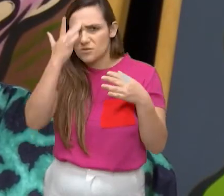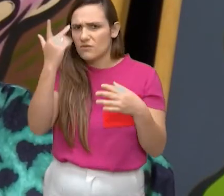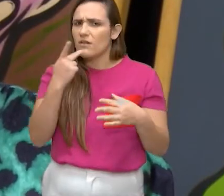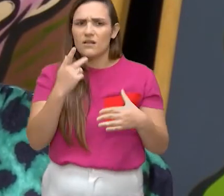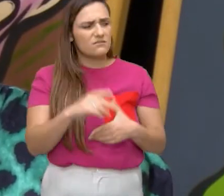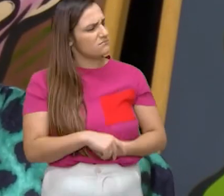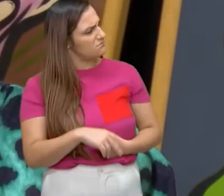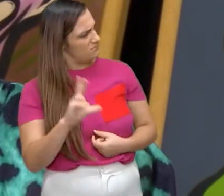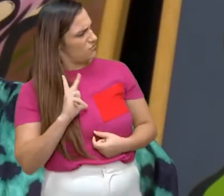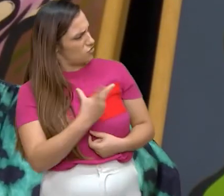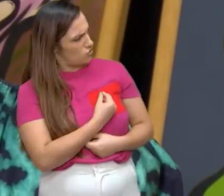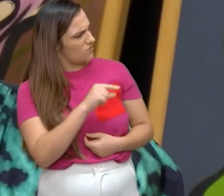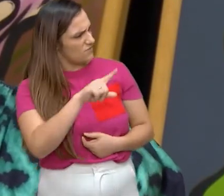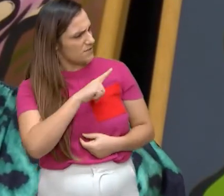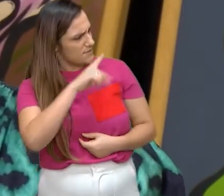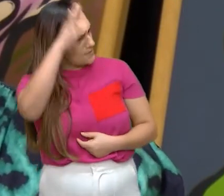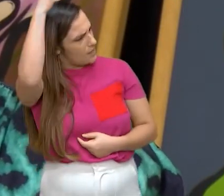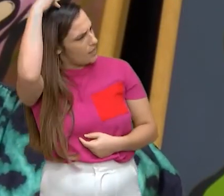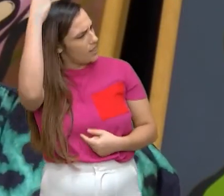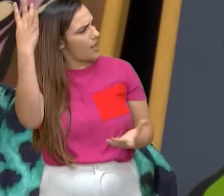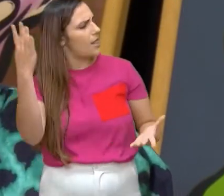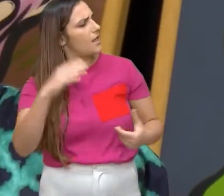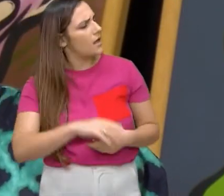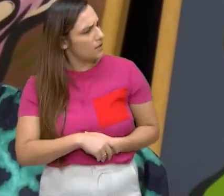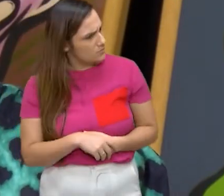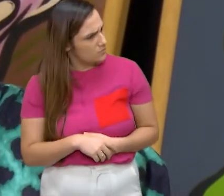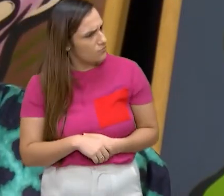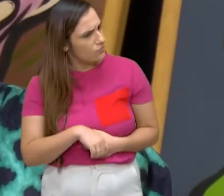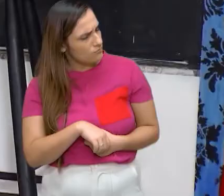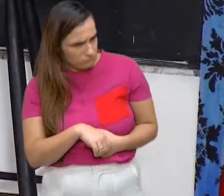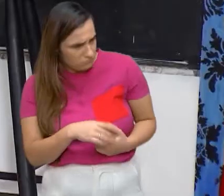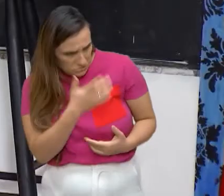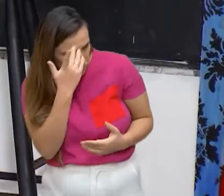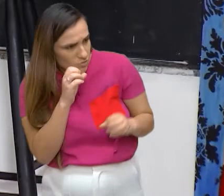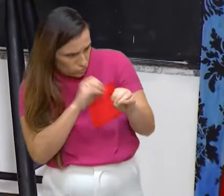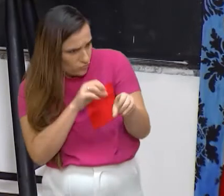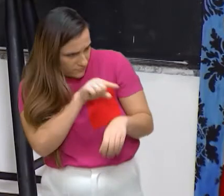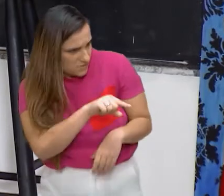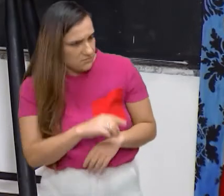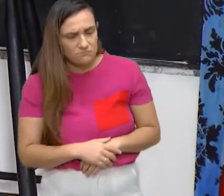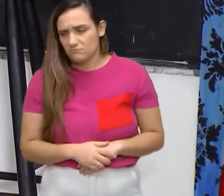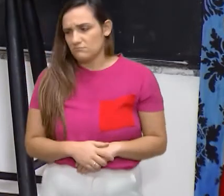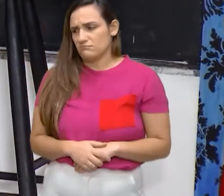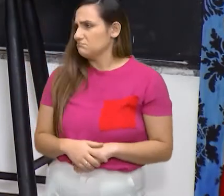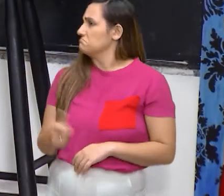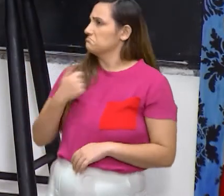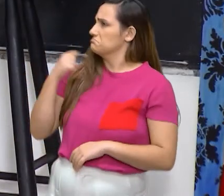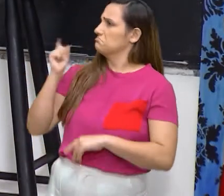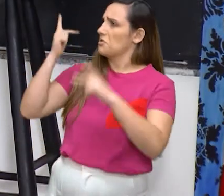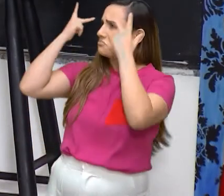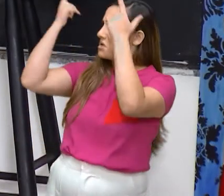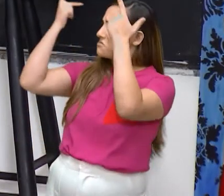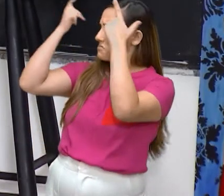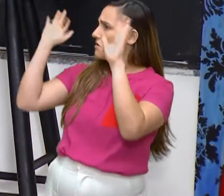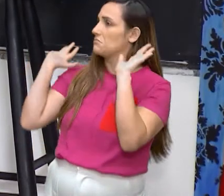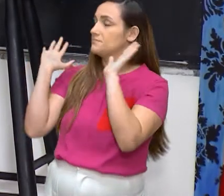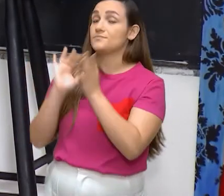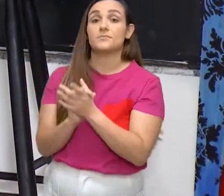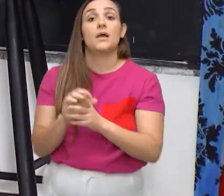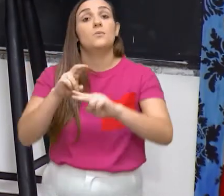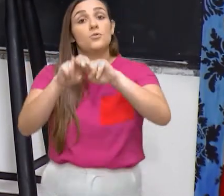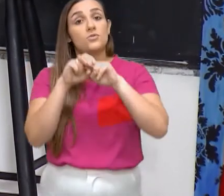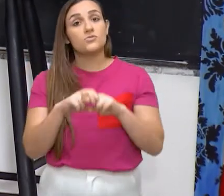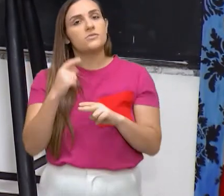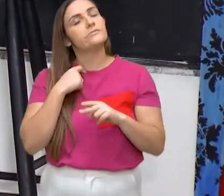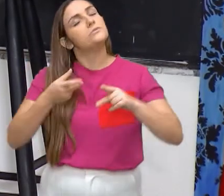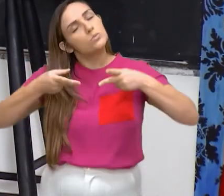que veio muito natural e todo mundo falava para mim, nossa, você tem muito talento, alguém te ensinou e era super